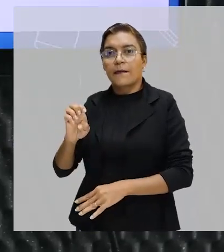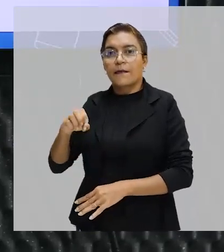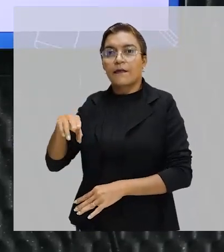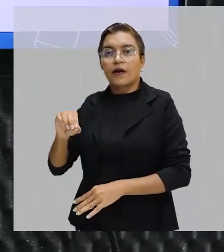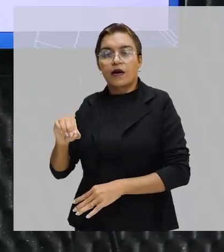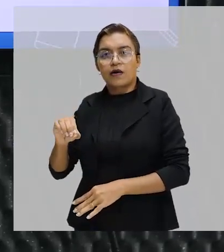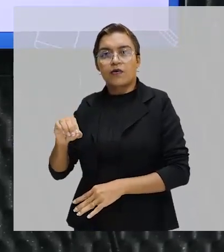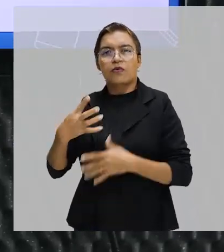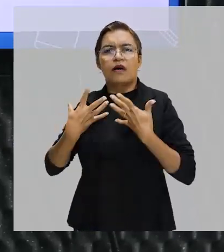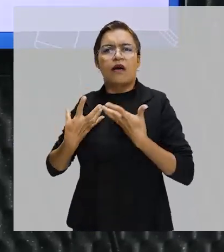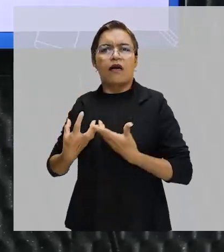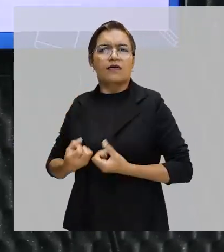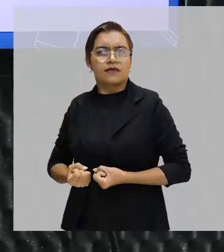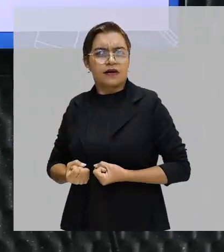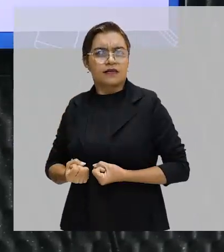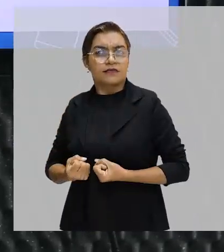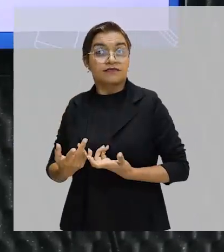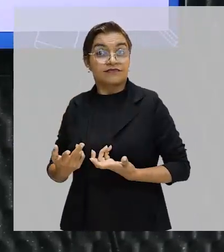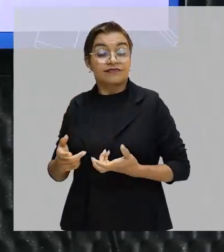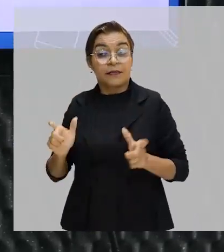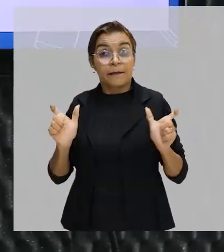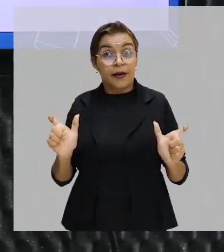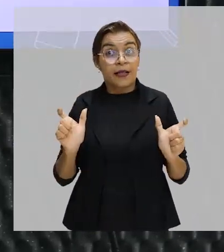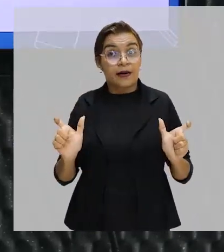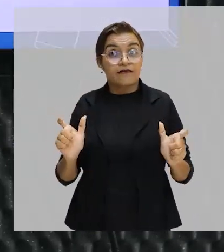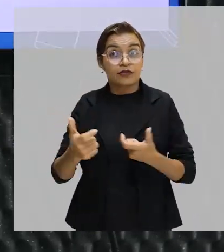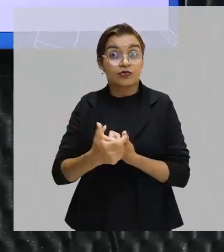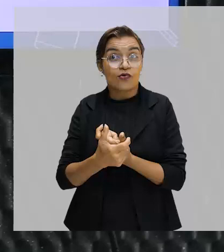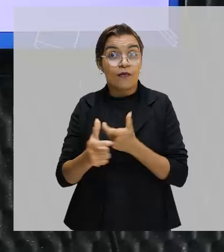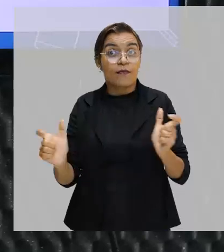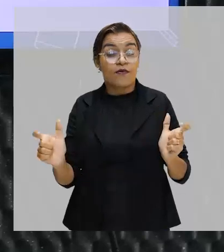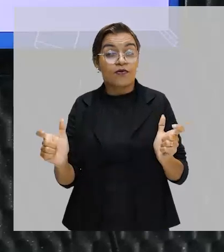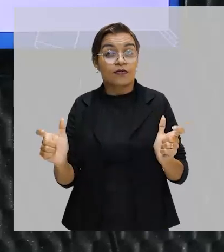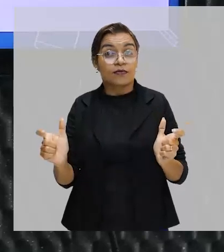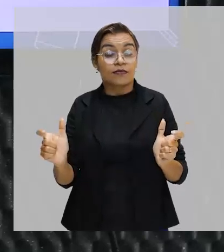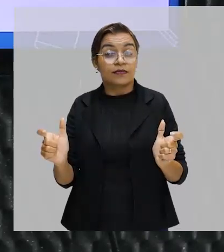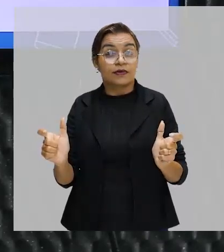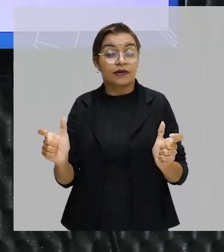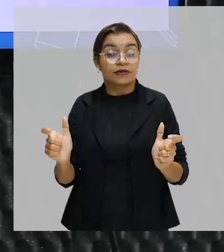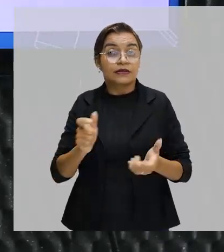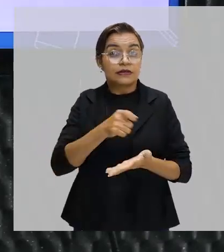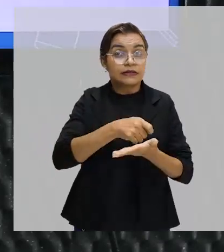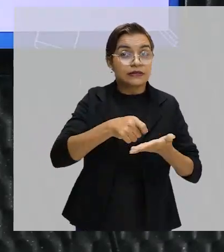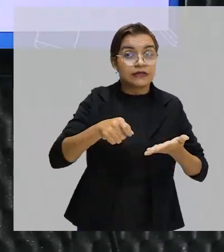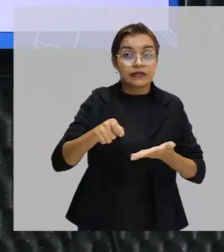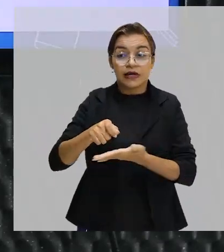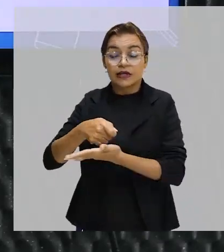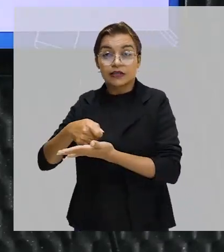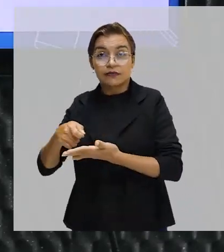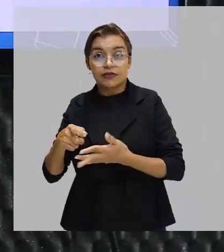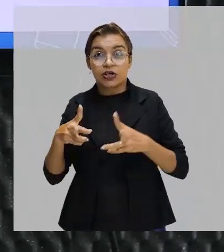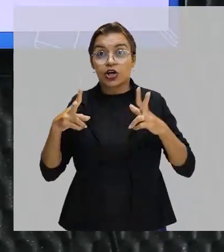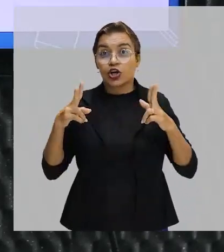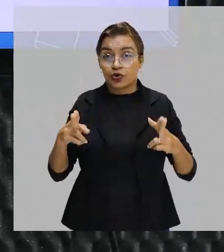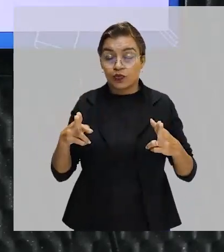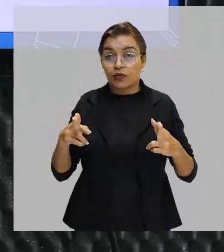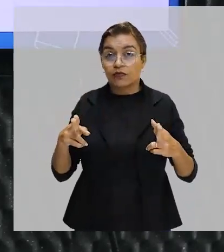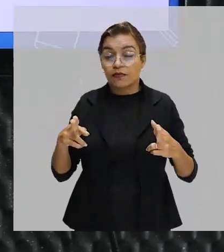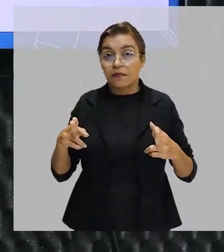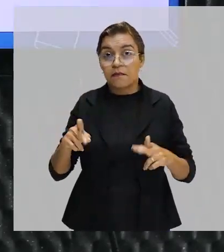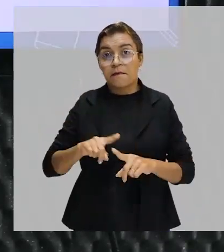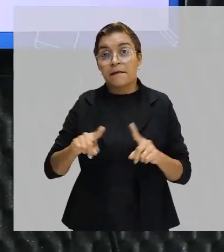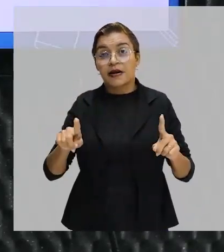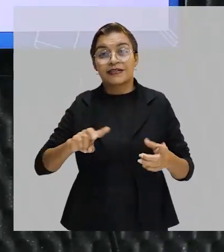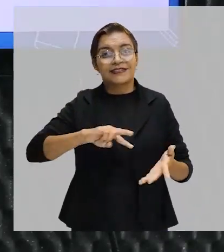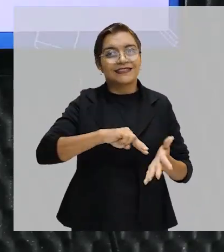vocês conseguem perceber que são palavras homônimas, Elas possuem a mesma grafia, elas possuem a mesma pronúncia, mas aí